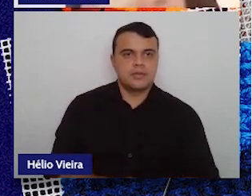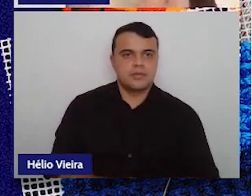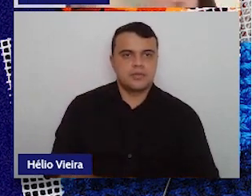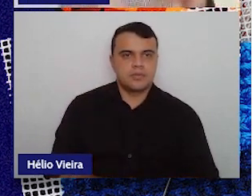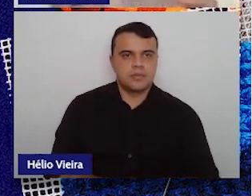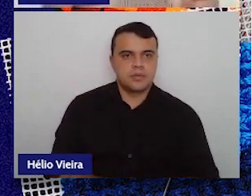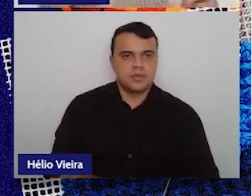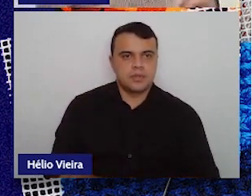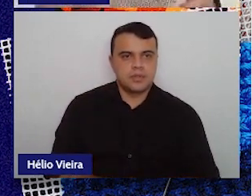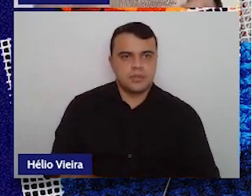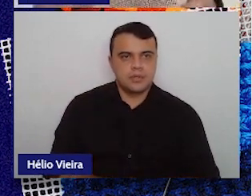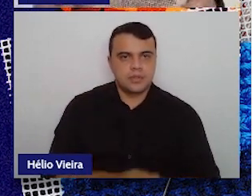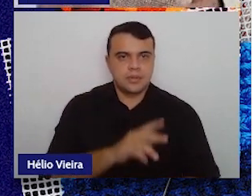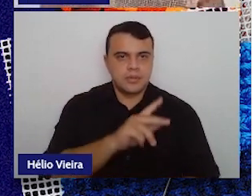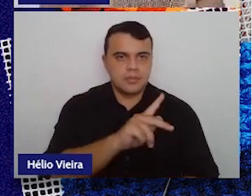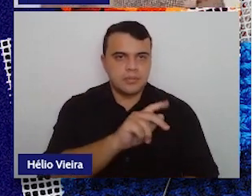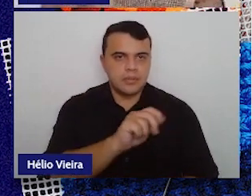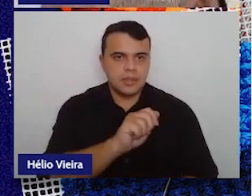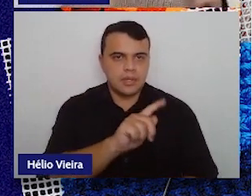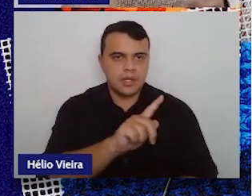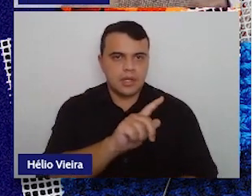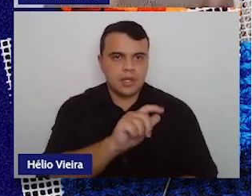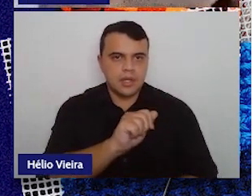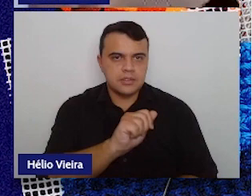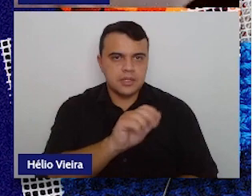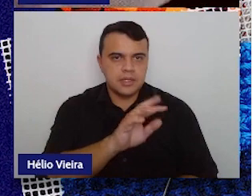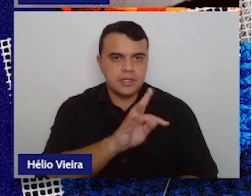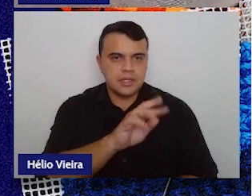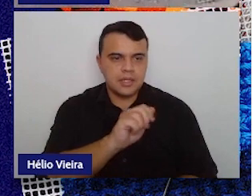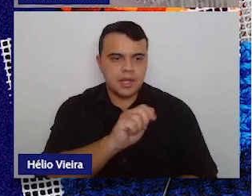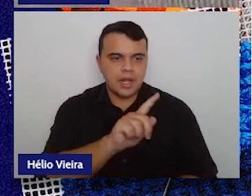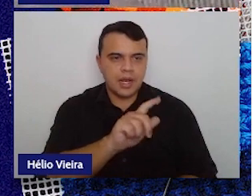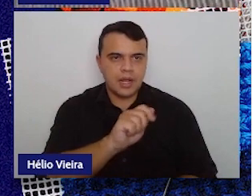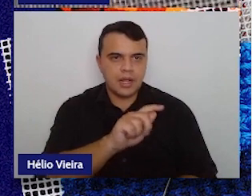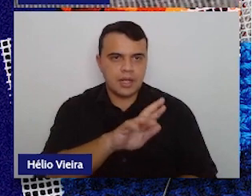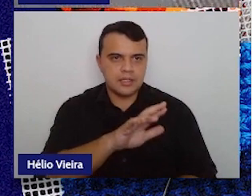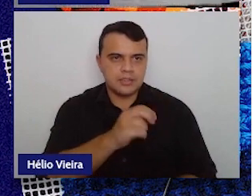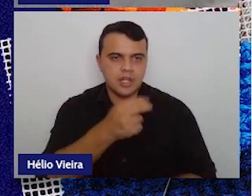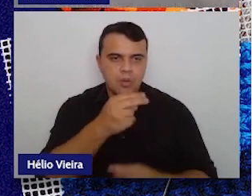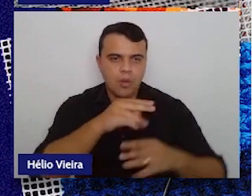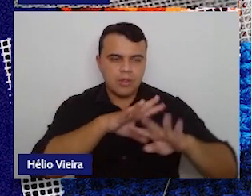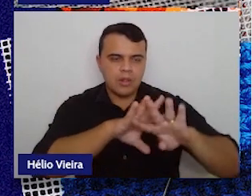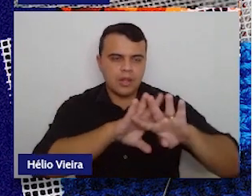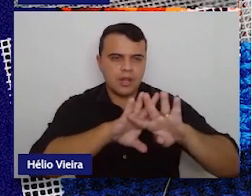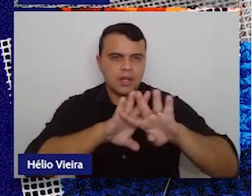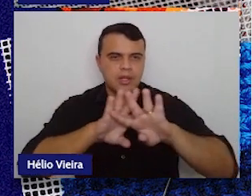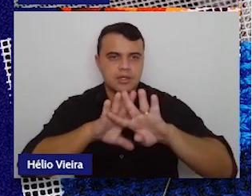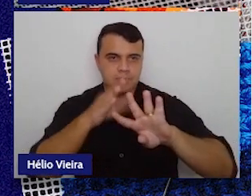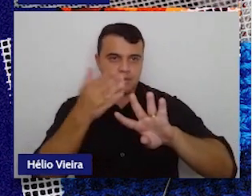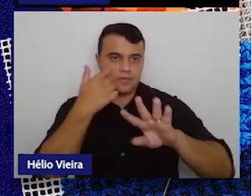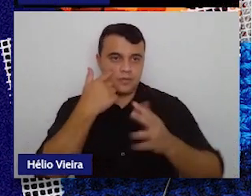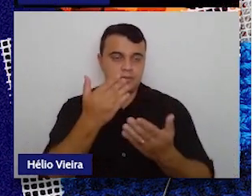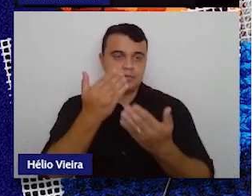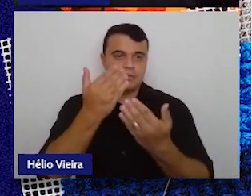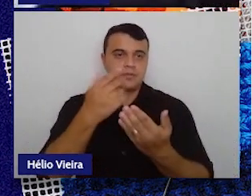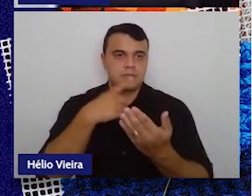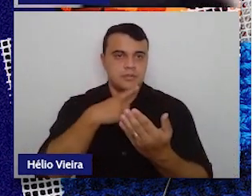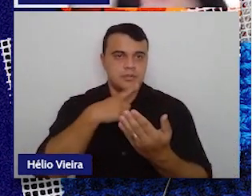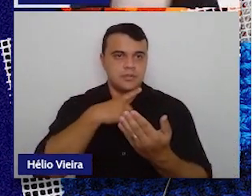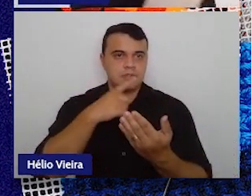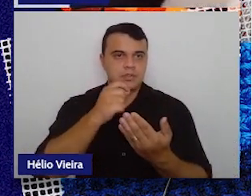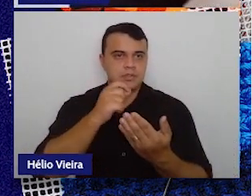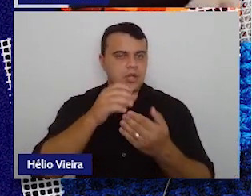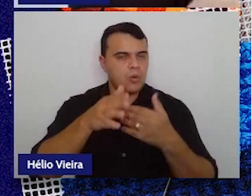da talagarça. Meu Deus, o que é talagarça? Talagarça é essa tela de trama bem aberta que se encontra